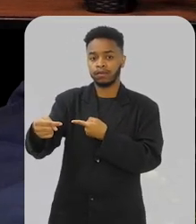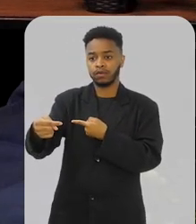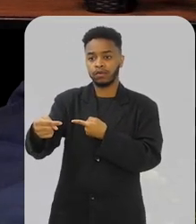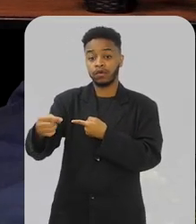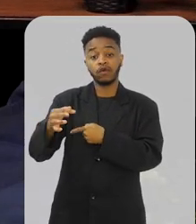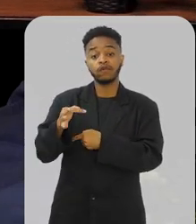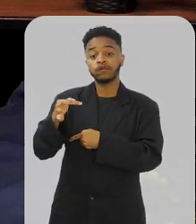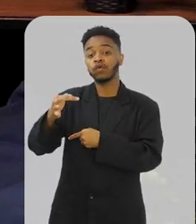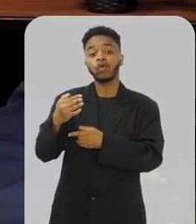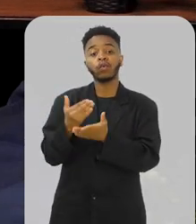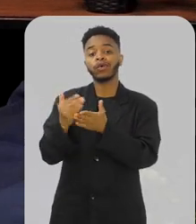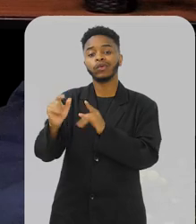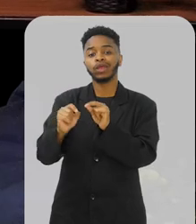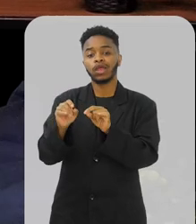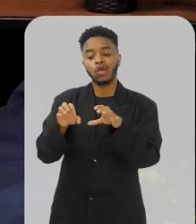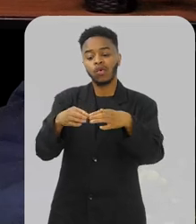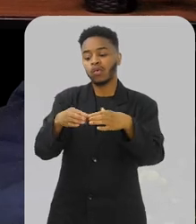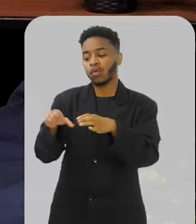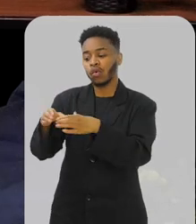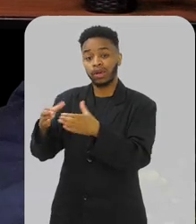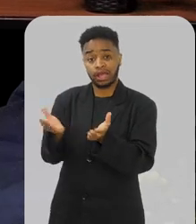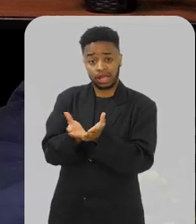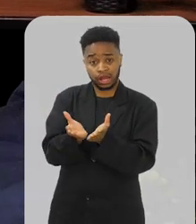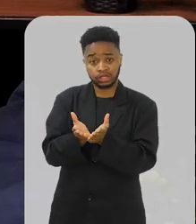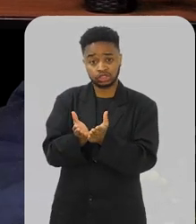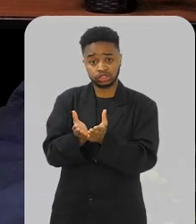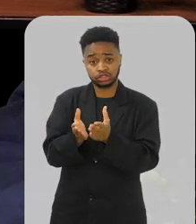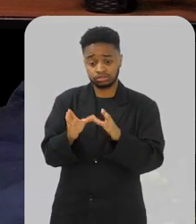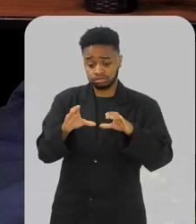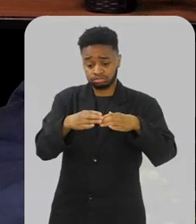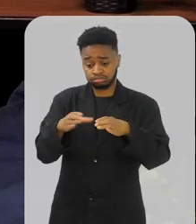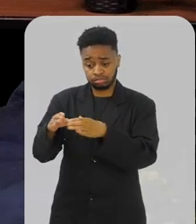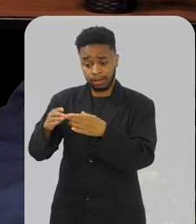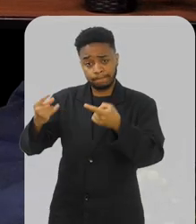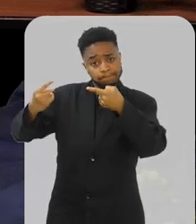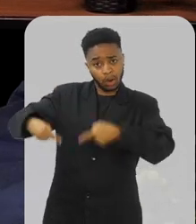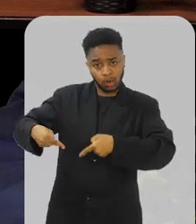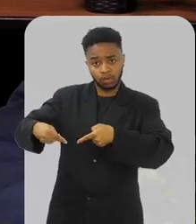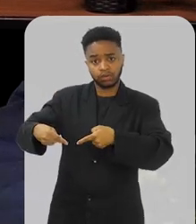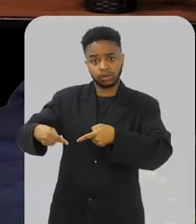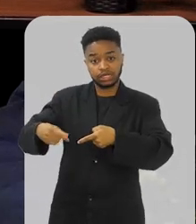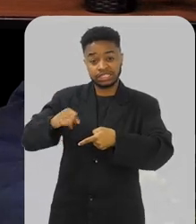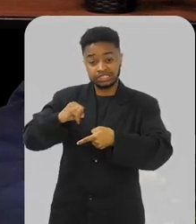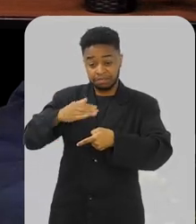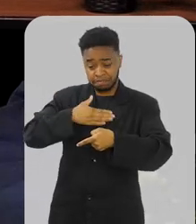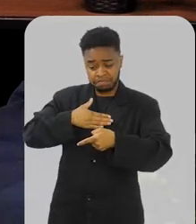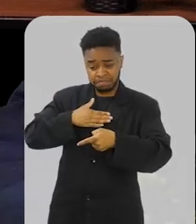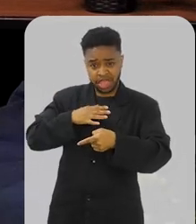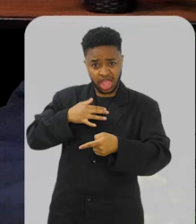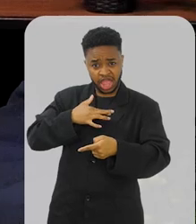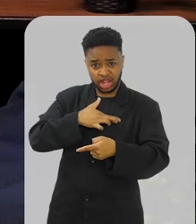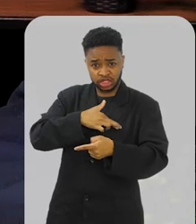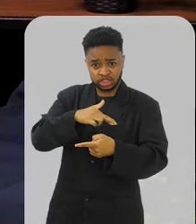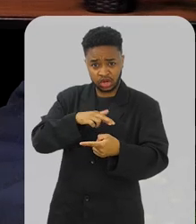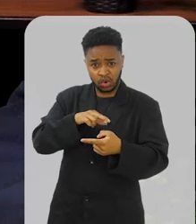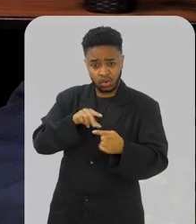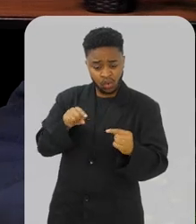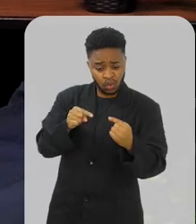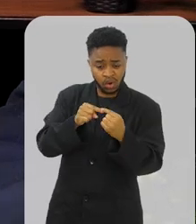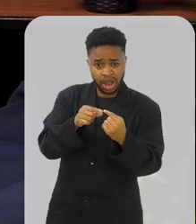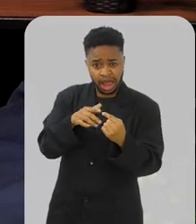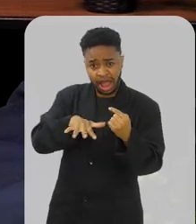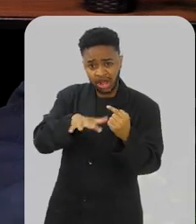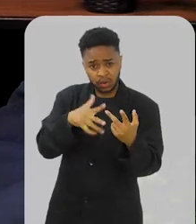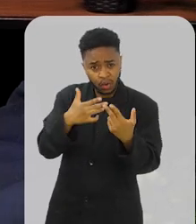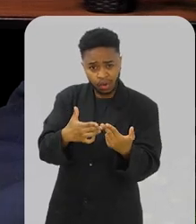vai começar os próprios evangélicos a se atacarem? Porque se você não é do meu segmento, você